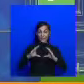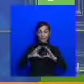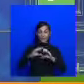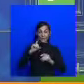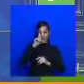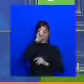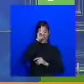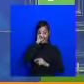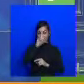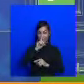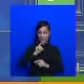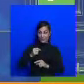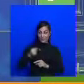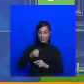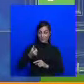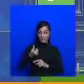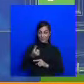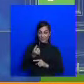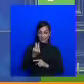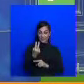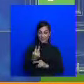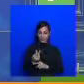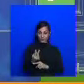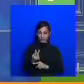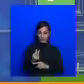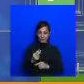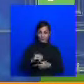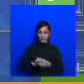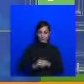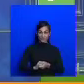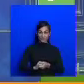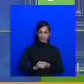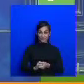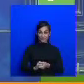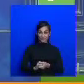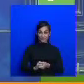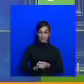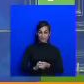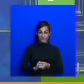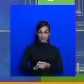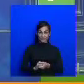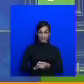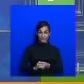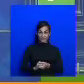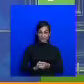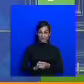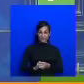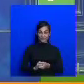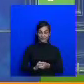Bola amarela 62. Amarela número 62.